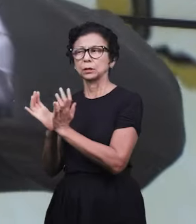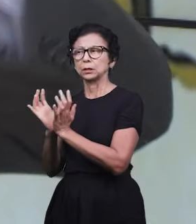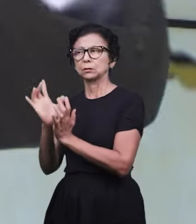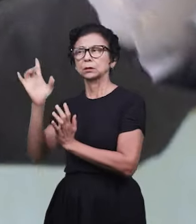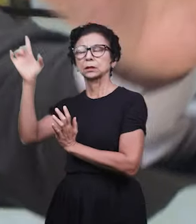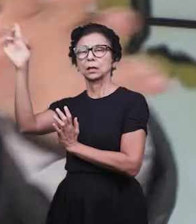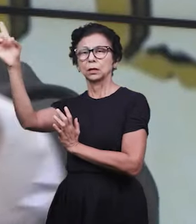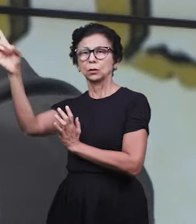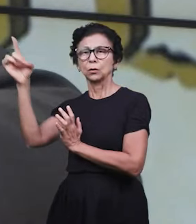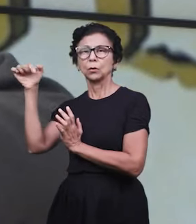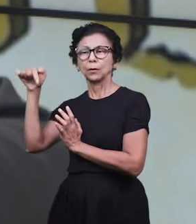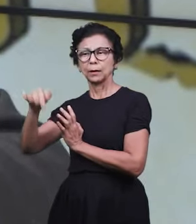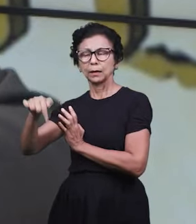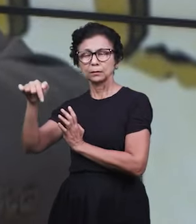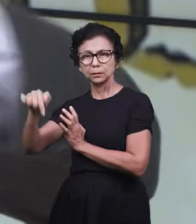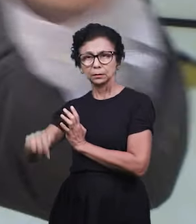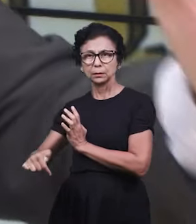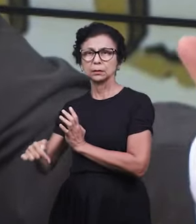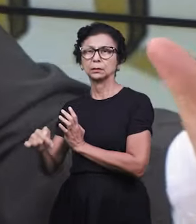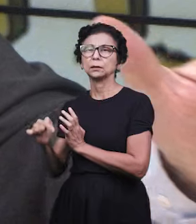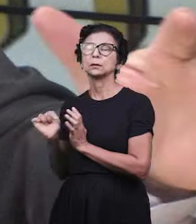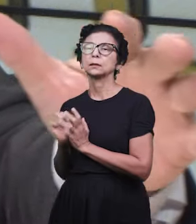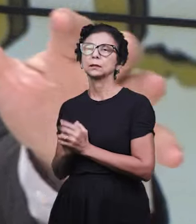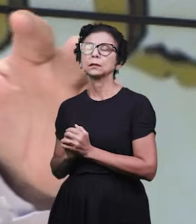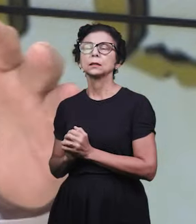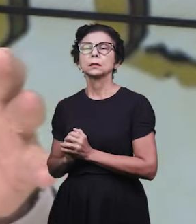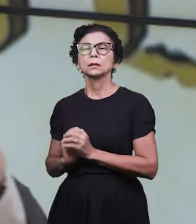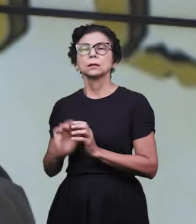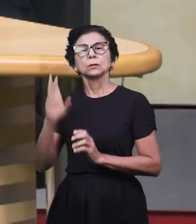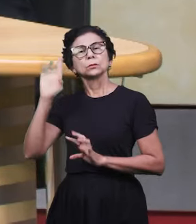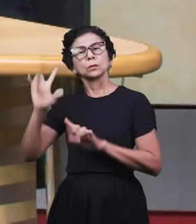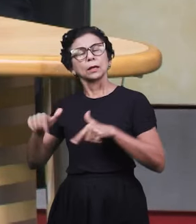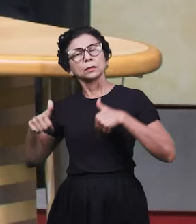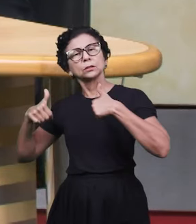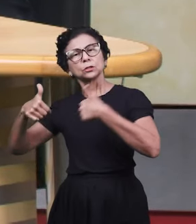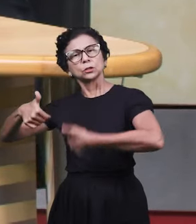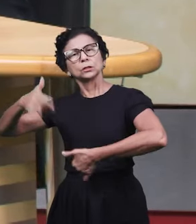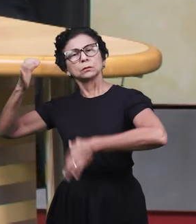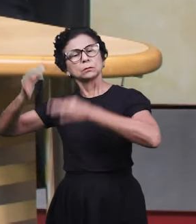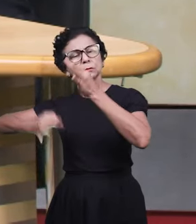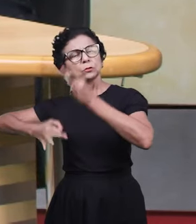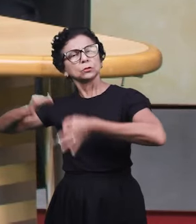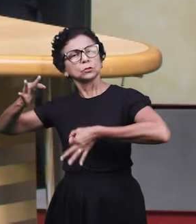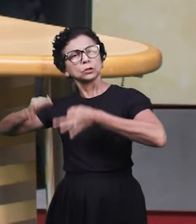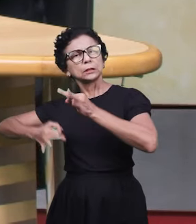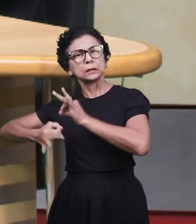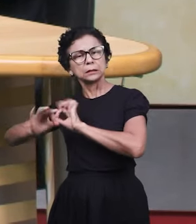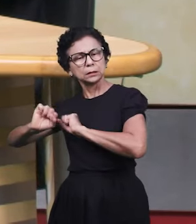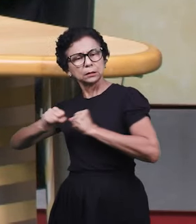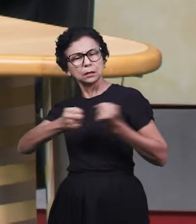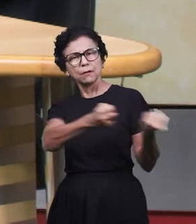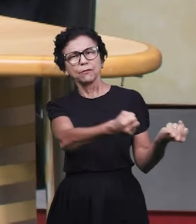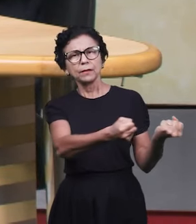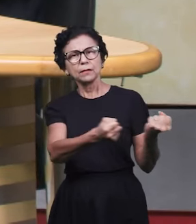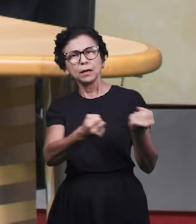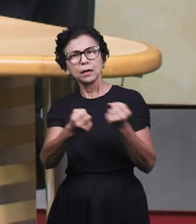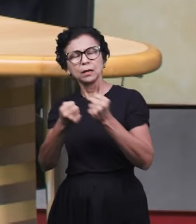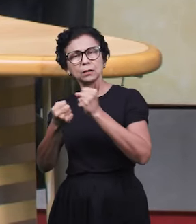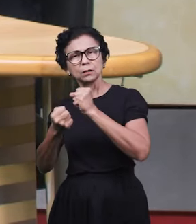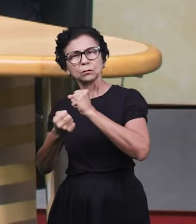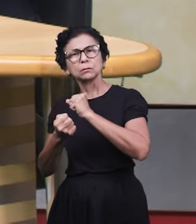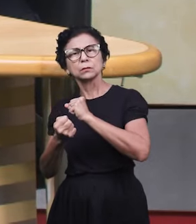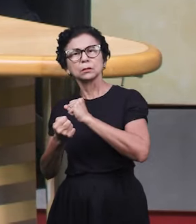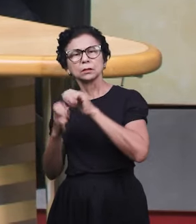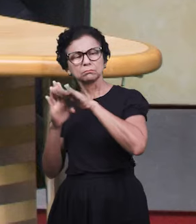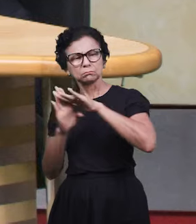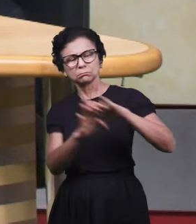Os livramentos, os atos de justiça de Deus, né? Então, é justamente esse mistério que cerca, principalmente esse momento